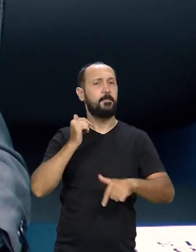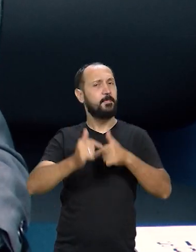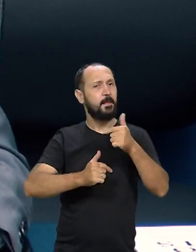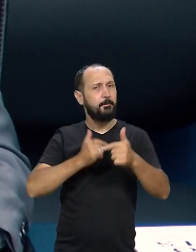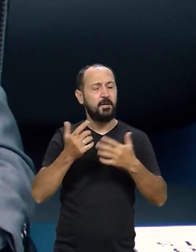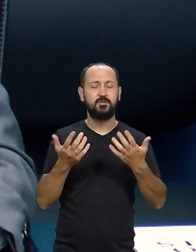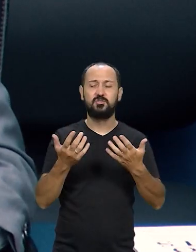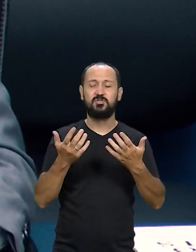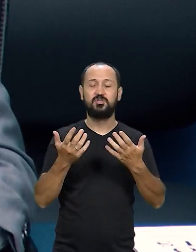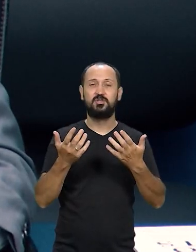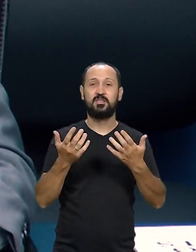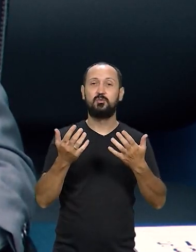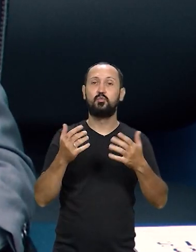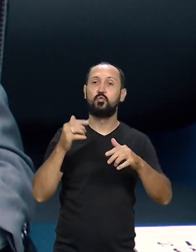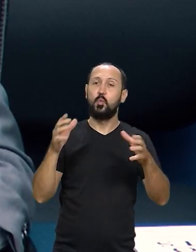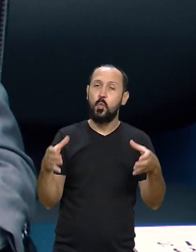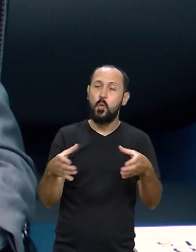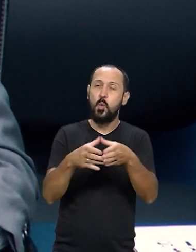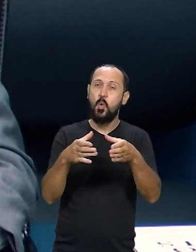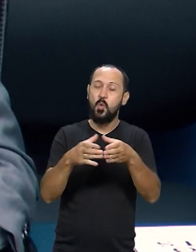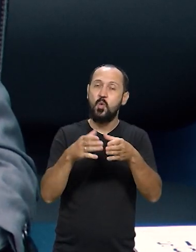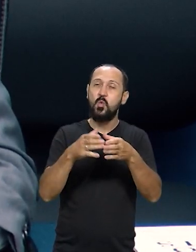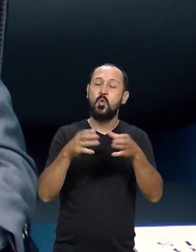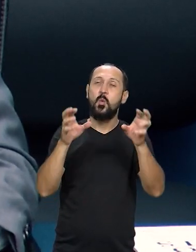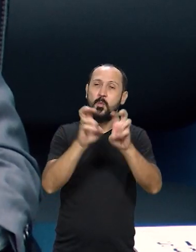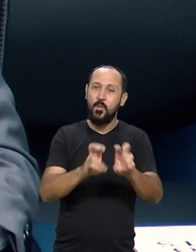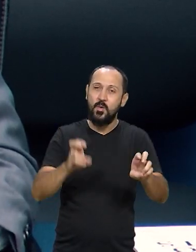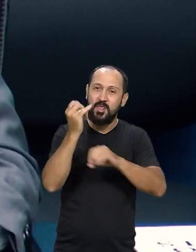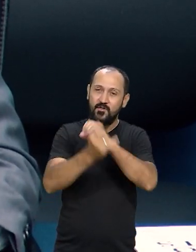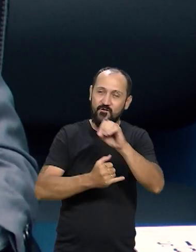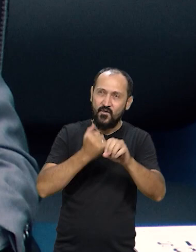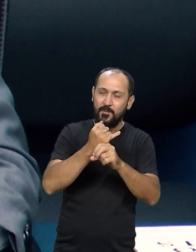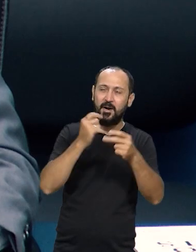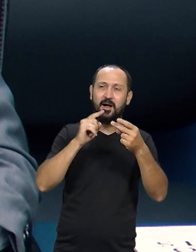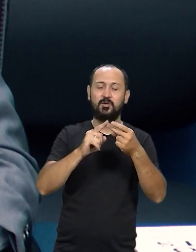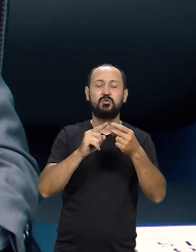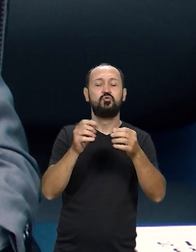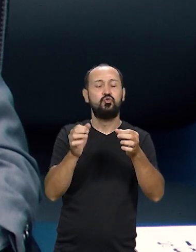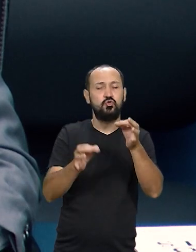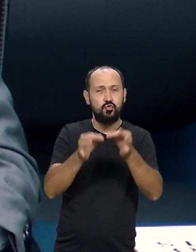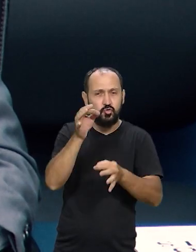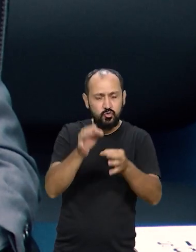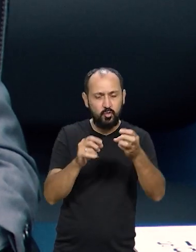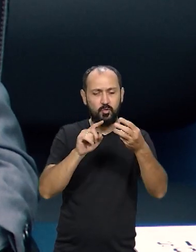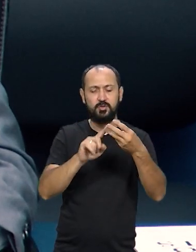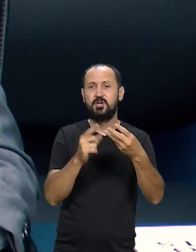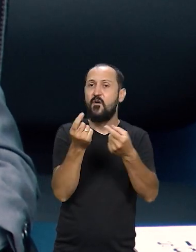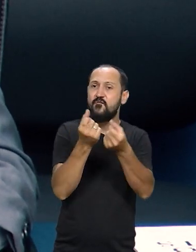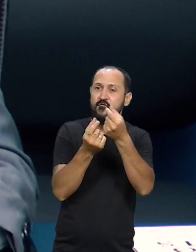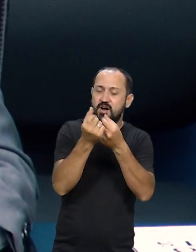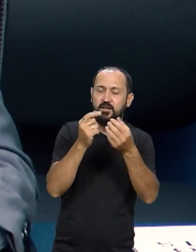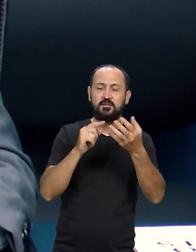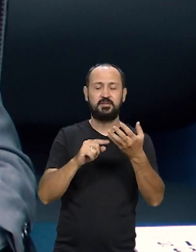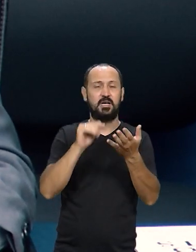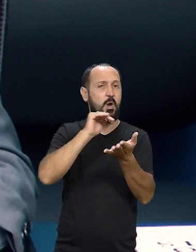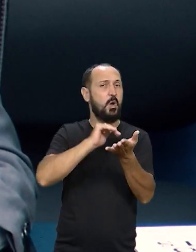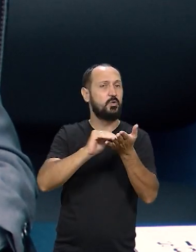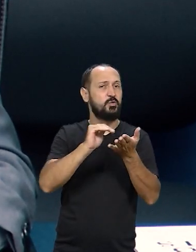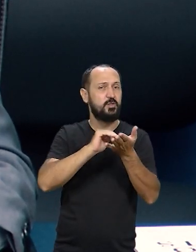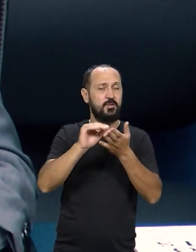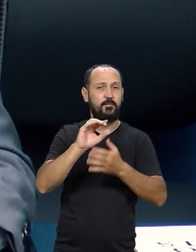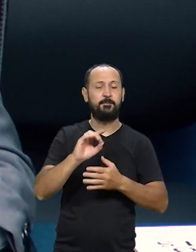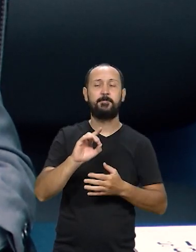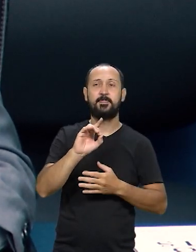da informática da Assembleia, do jurídico da Assembleia, com a Secretaria de Finanças, com a Secretaria